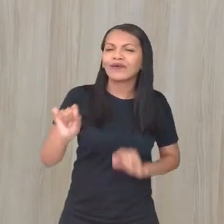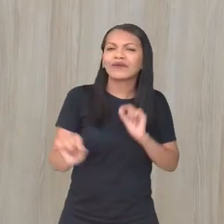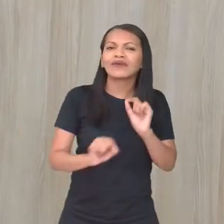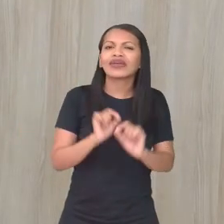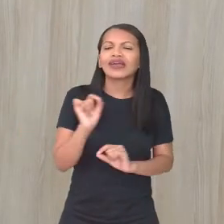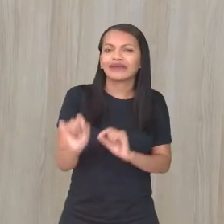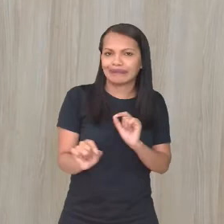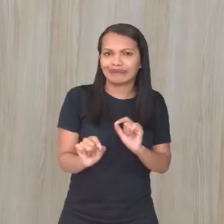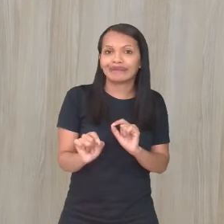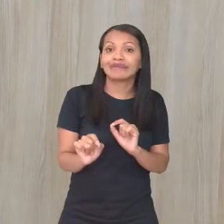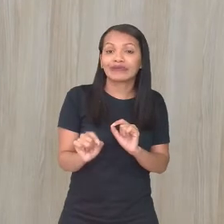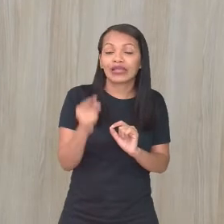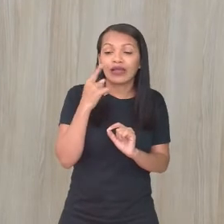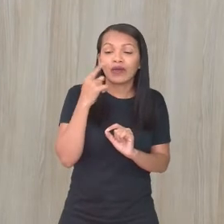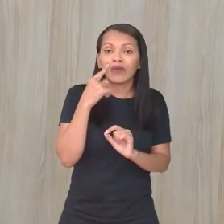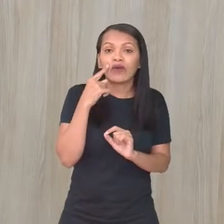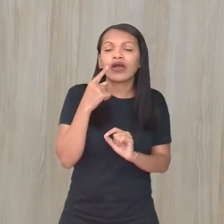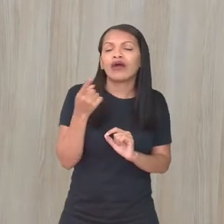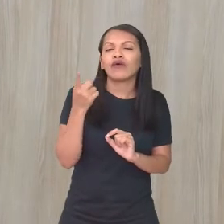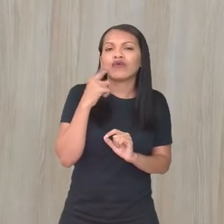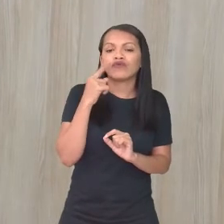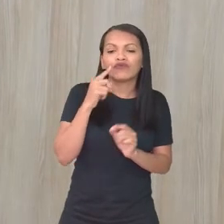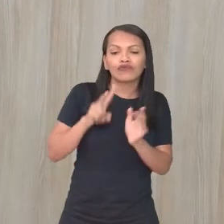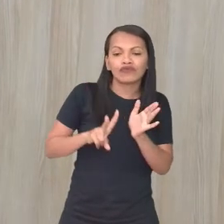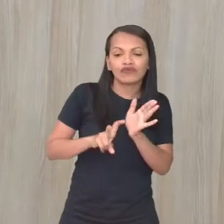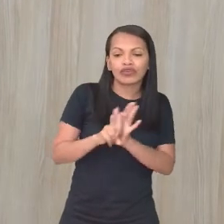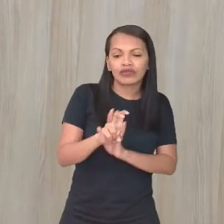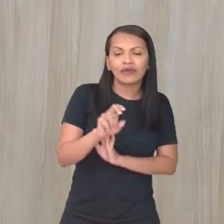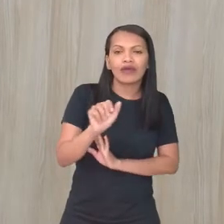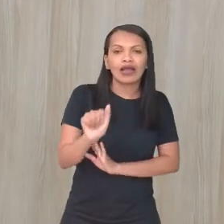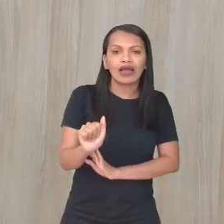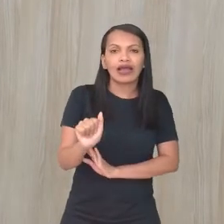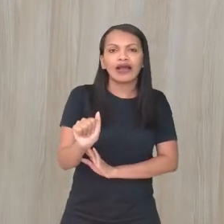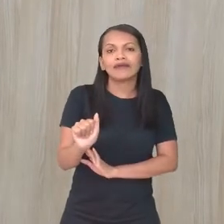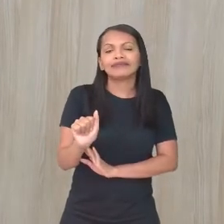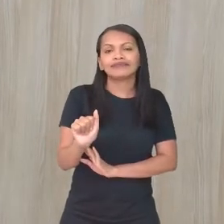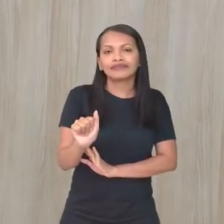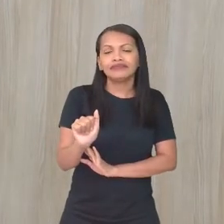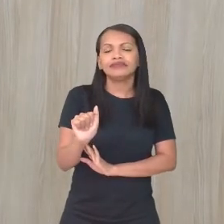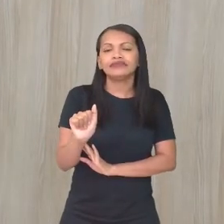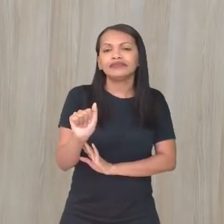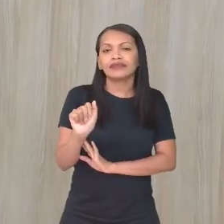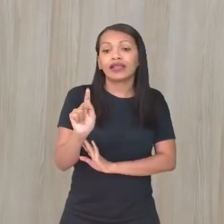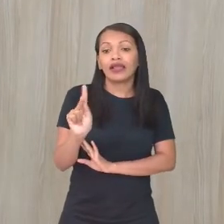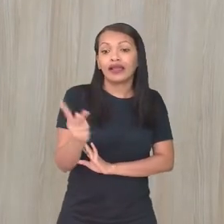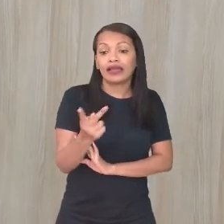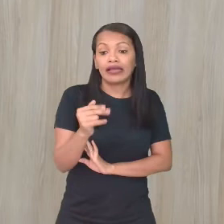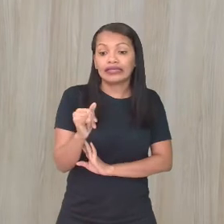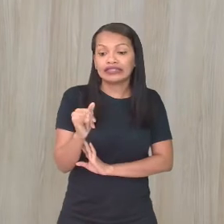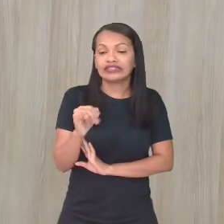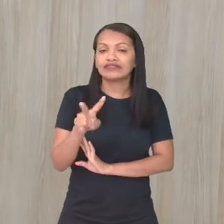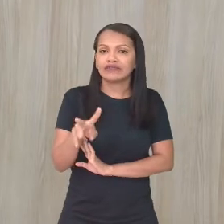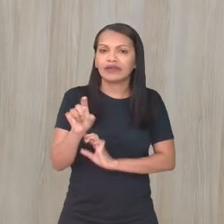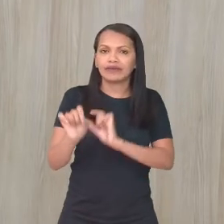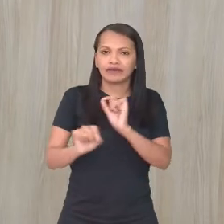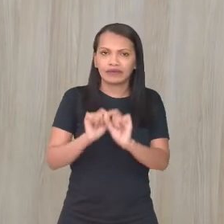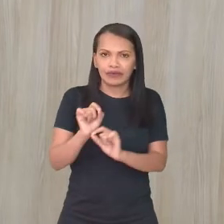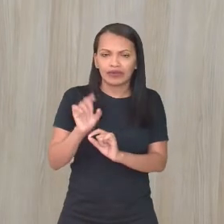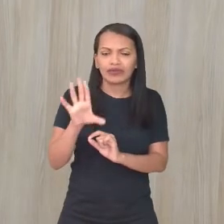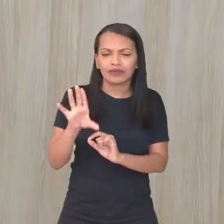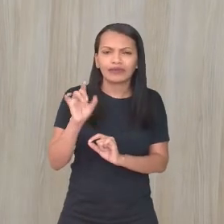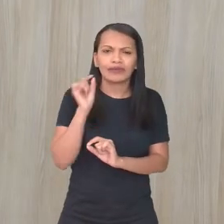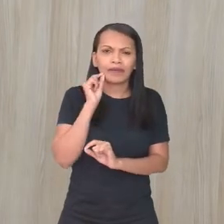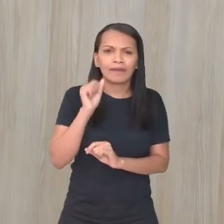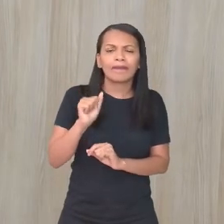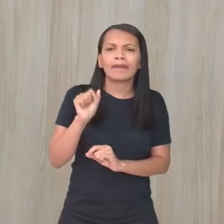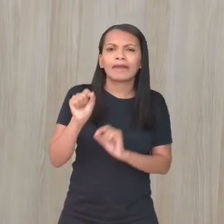respeito do vírus do HIV, que pode causar uma doença chamada AIDS, né? Então, mas não